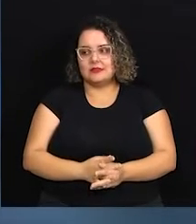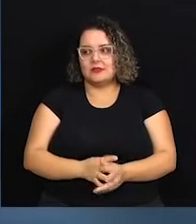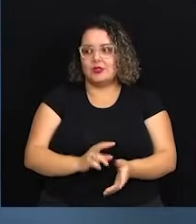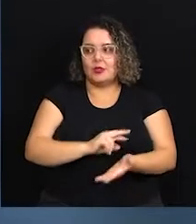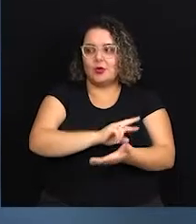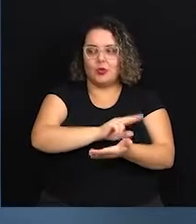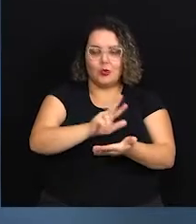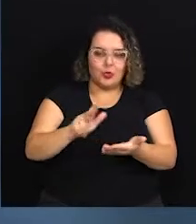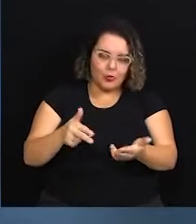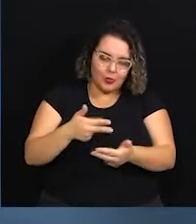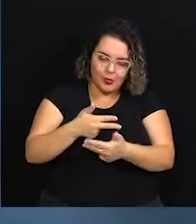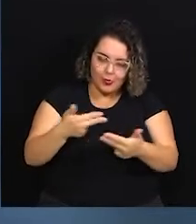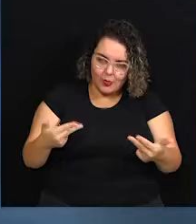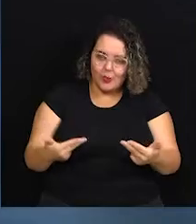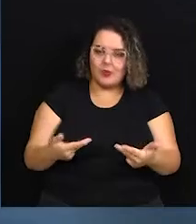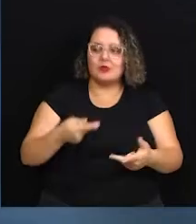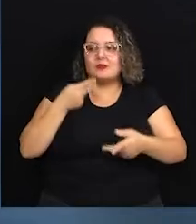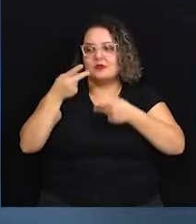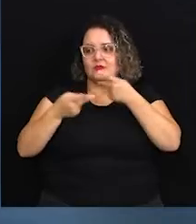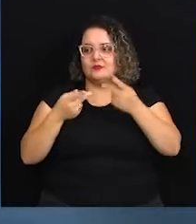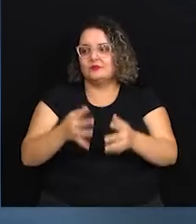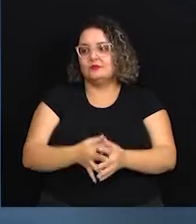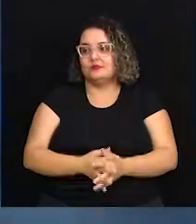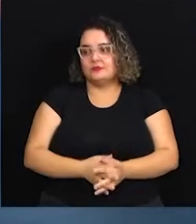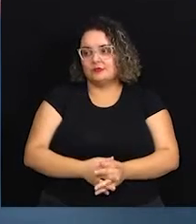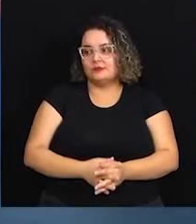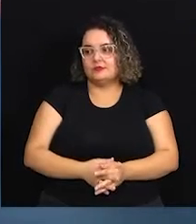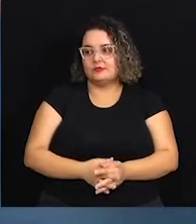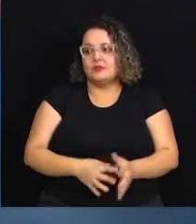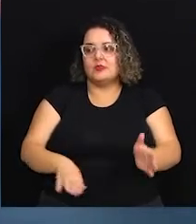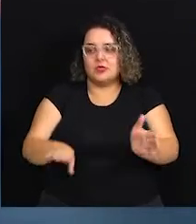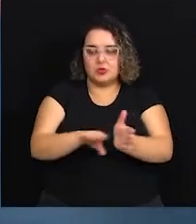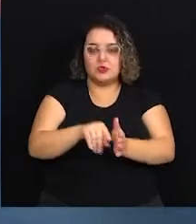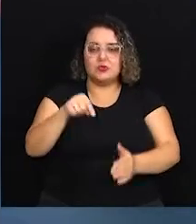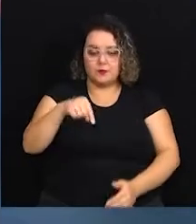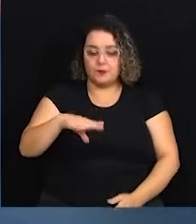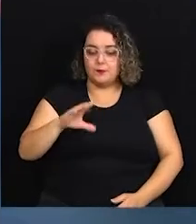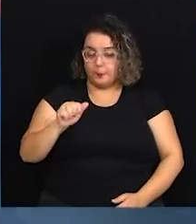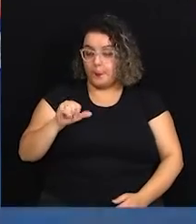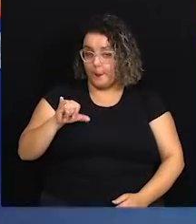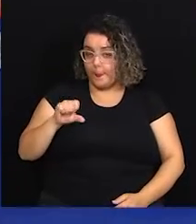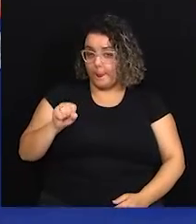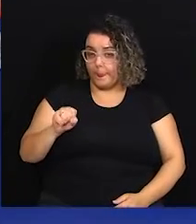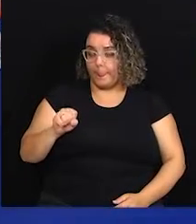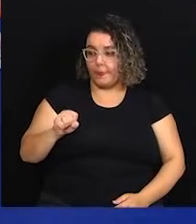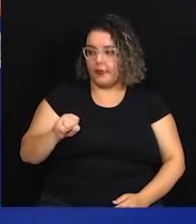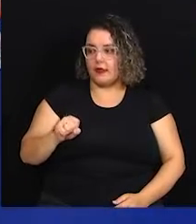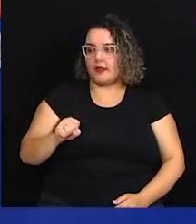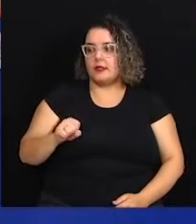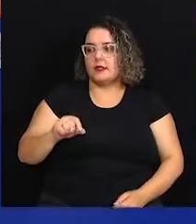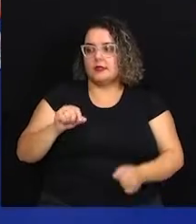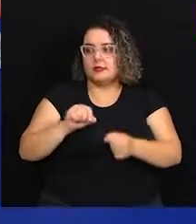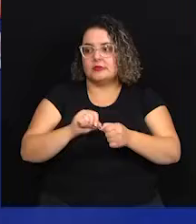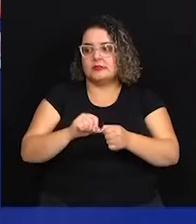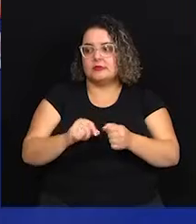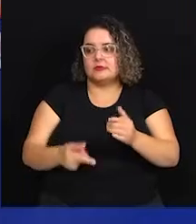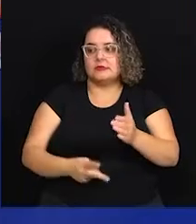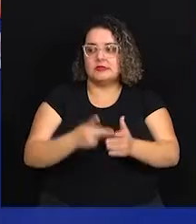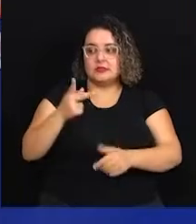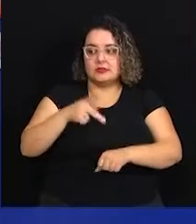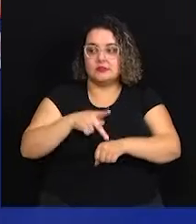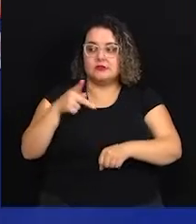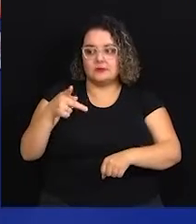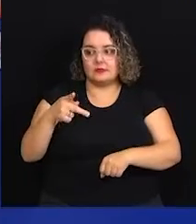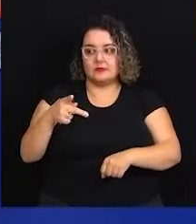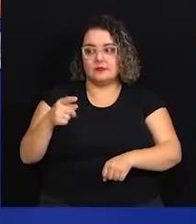coisa para contar sobre o que você já viu por aqui, né? Na verdade, eu cheguei aqui no CAIS, eu estava fazendo a minha 2ª pós-graduação